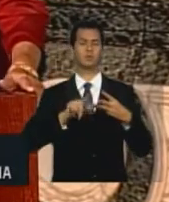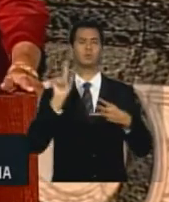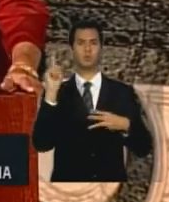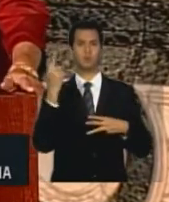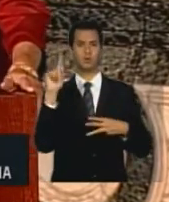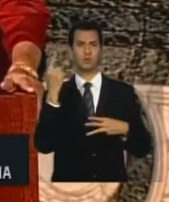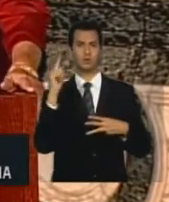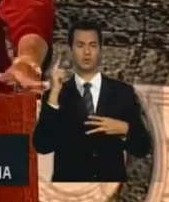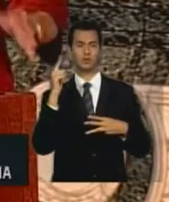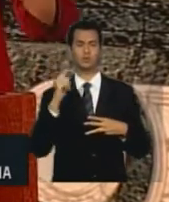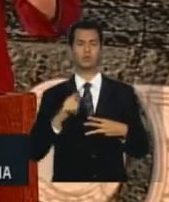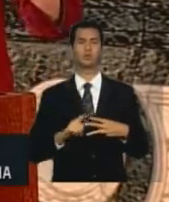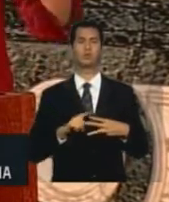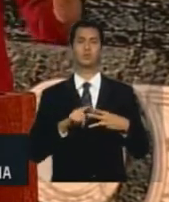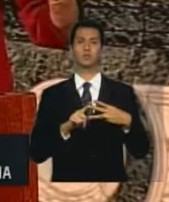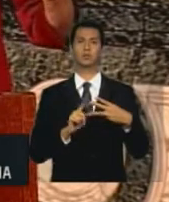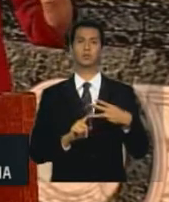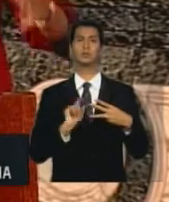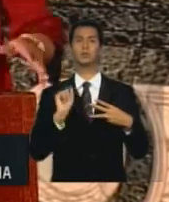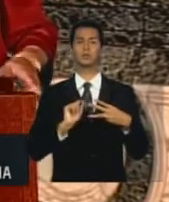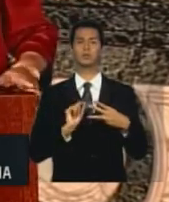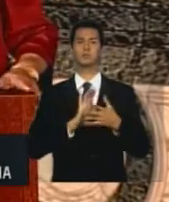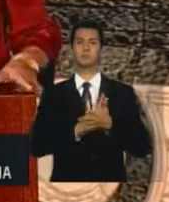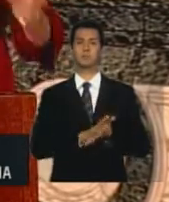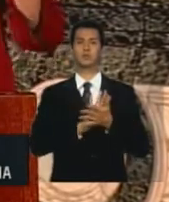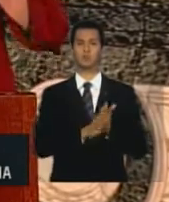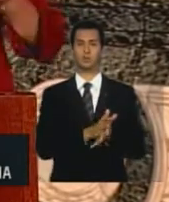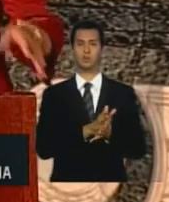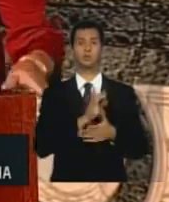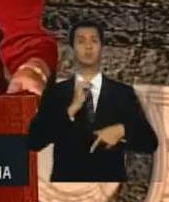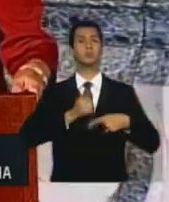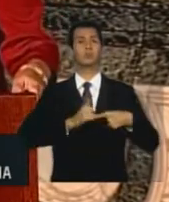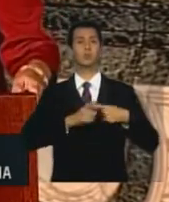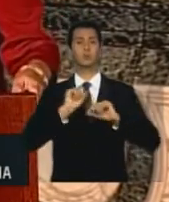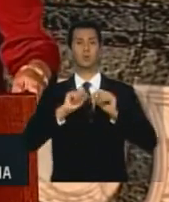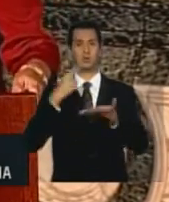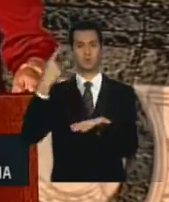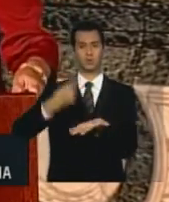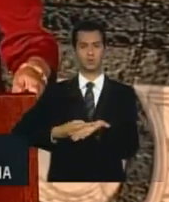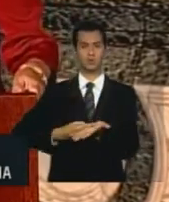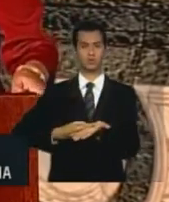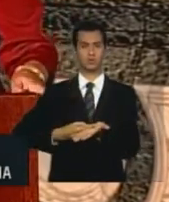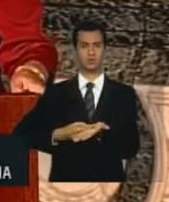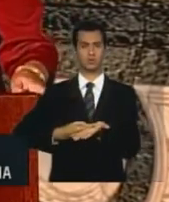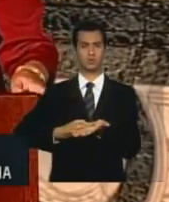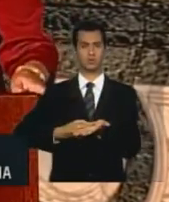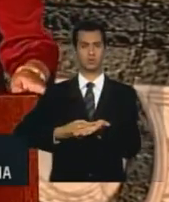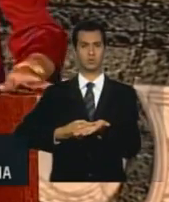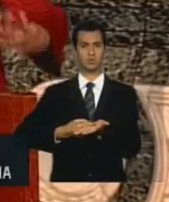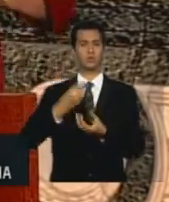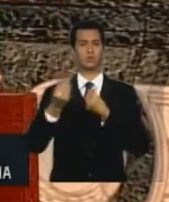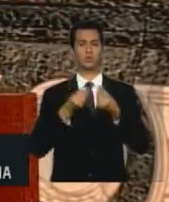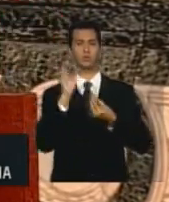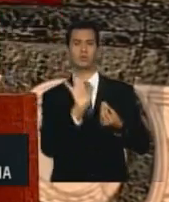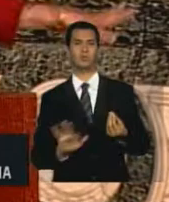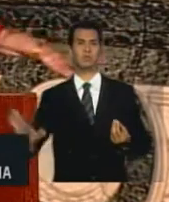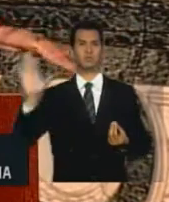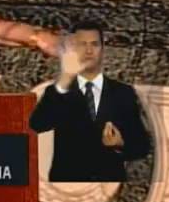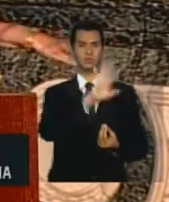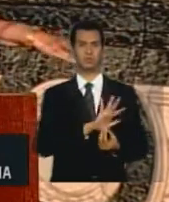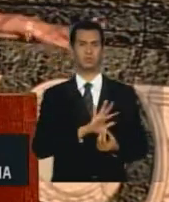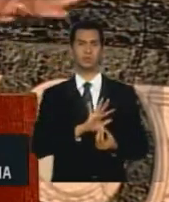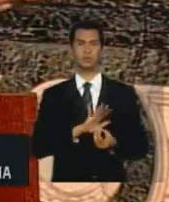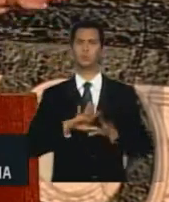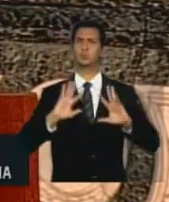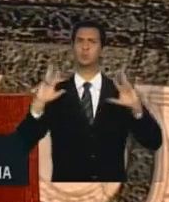Goiás, tinham sido prejudicados pela forma como o acordo tinha sido feito no âmbito federal. Todas as